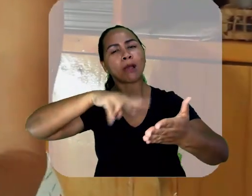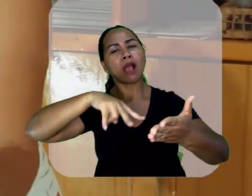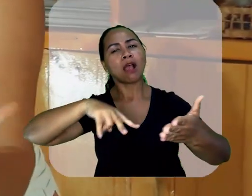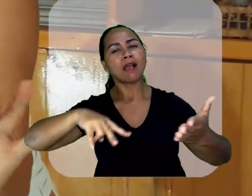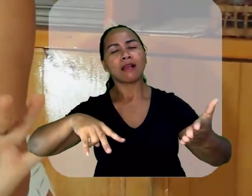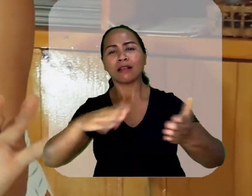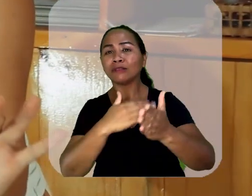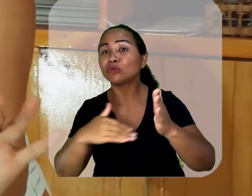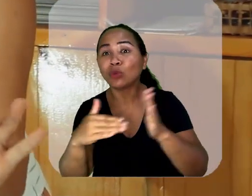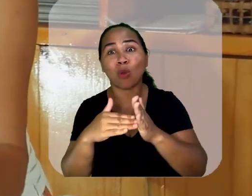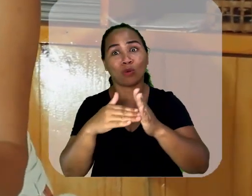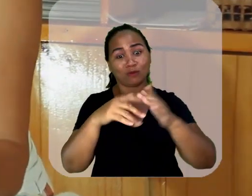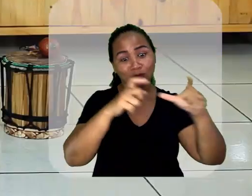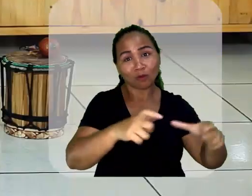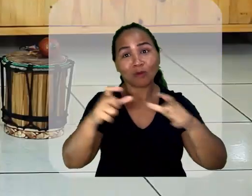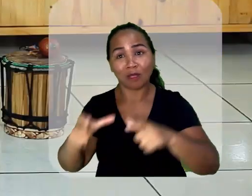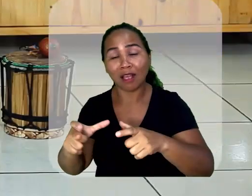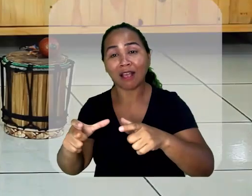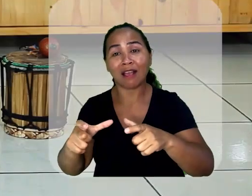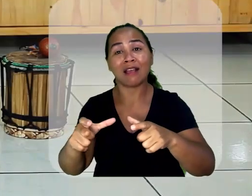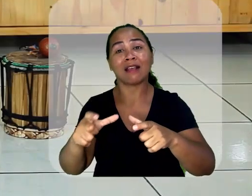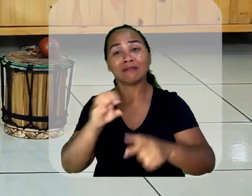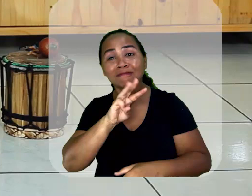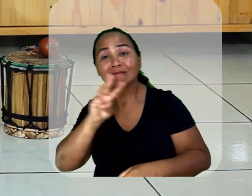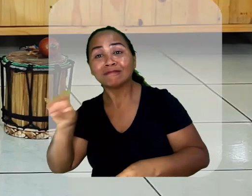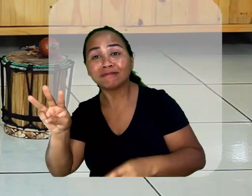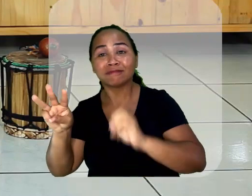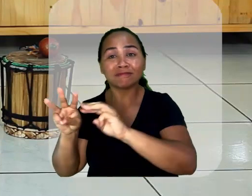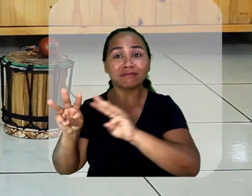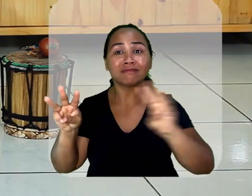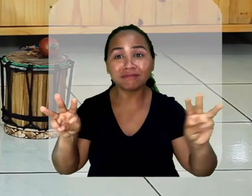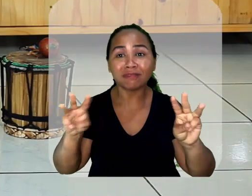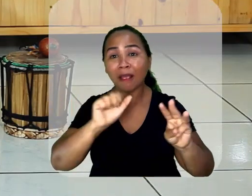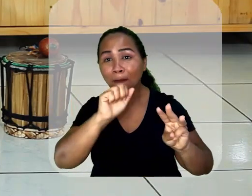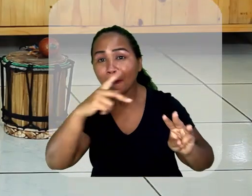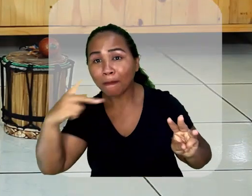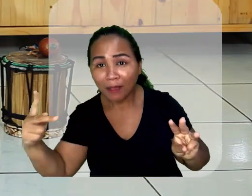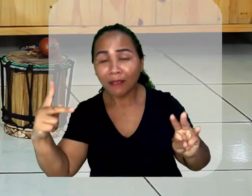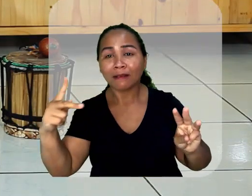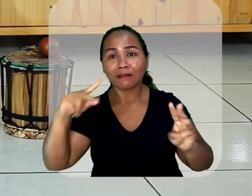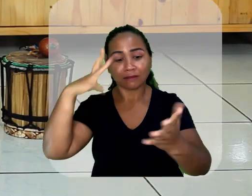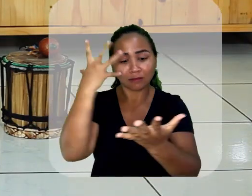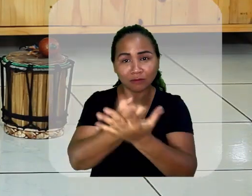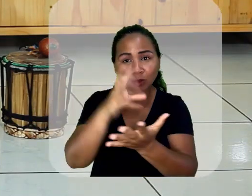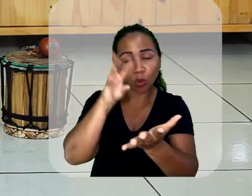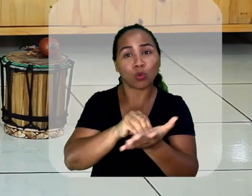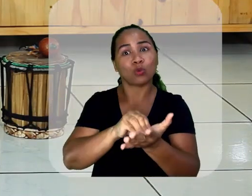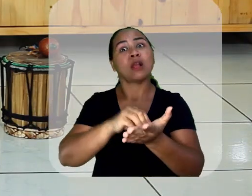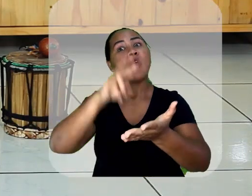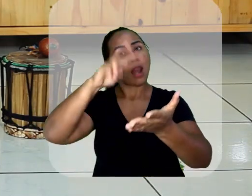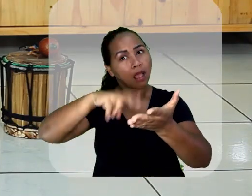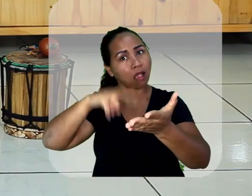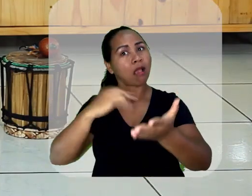ser feita em qualquer plataforma, né? A gente tem os e-books, tem livro de papel, a gente tem o celular, a gente tem o outdoor. Ler é